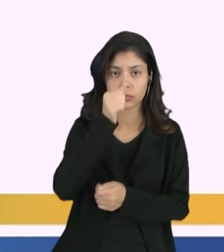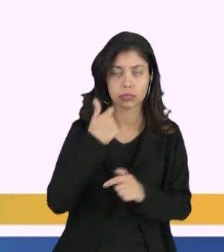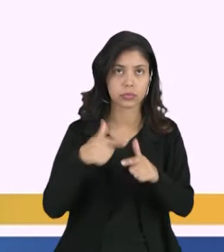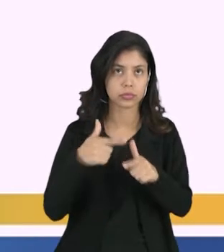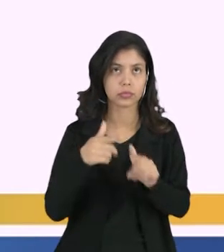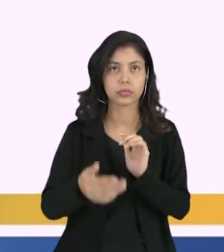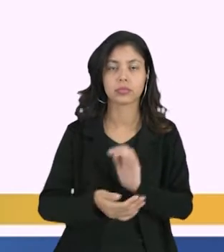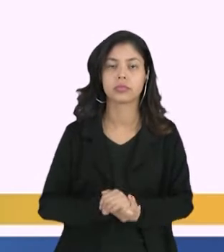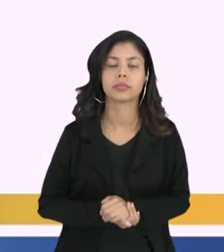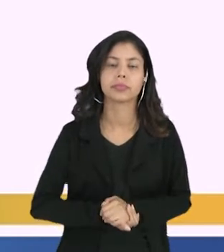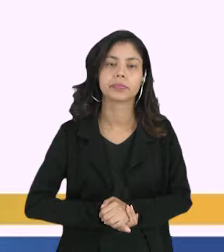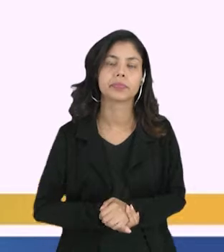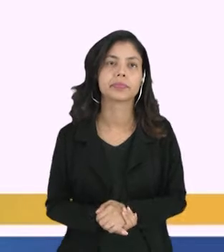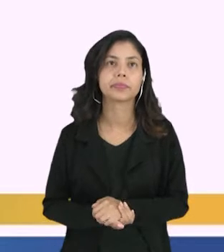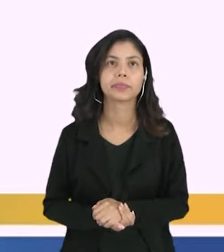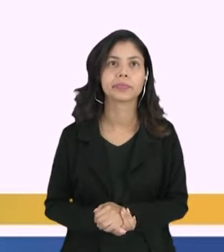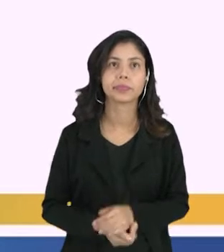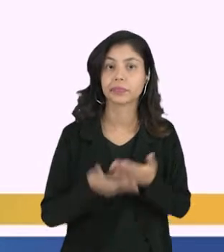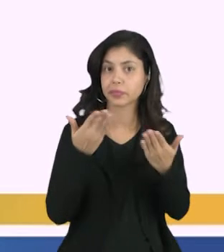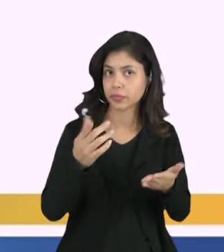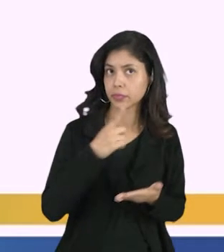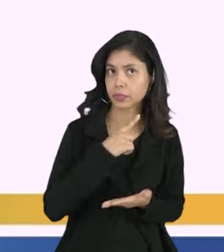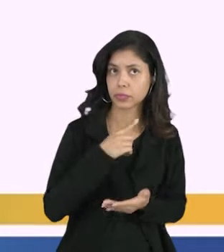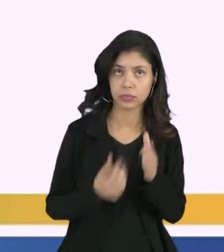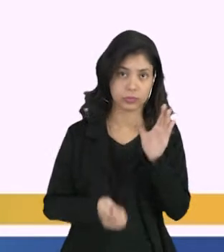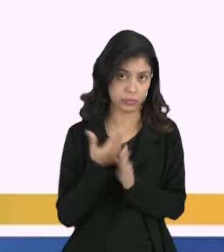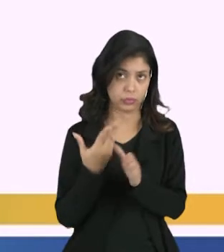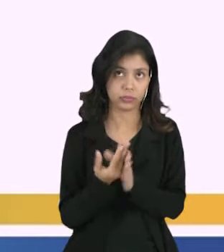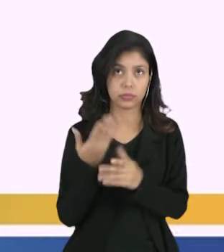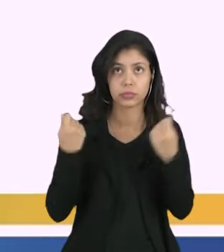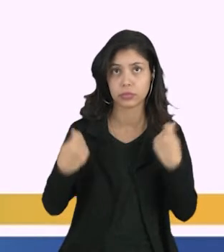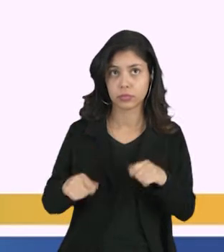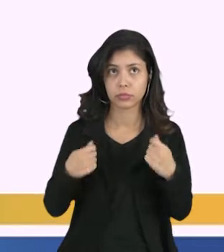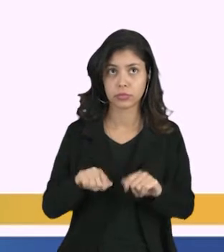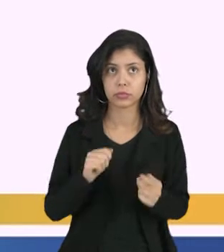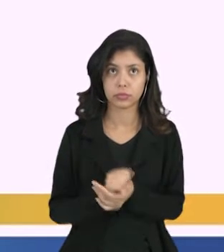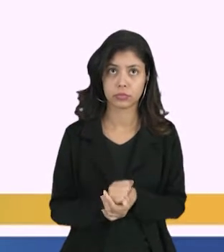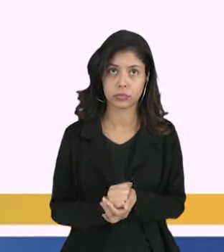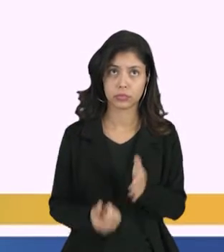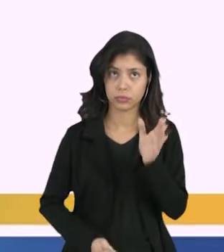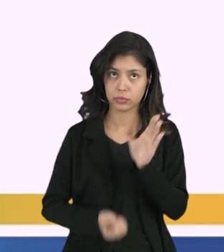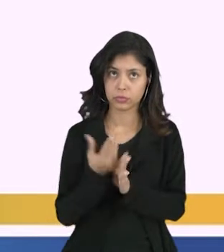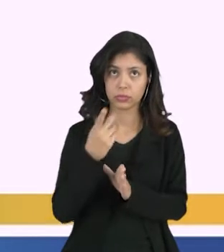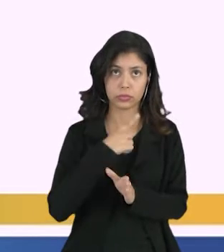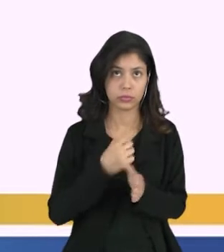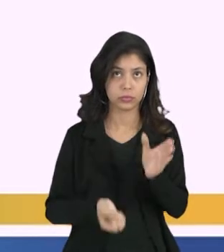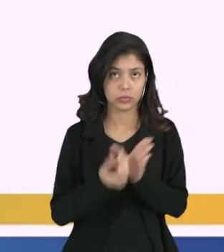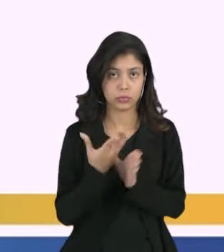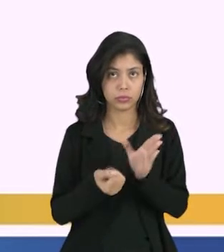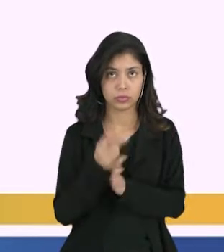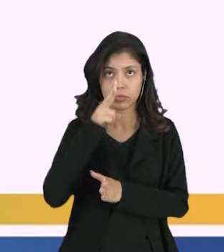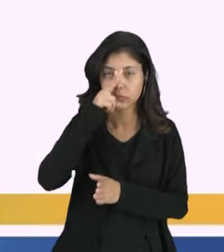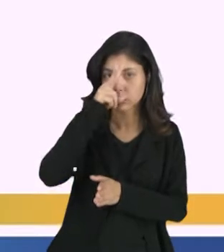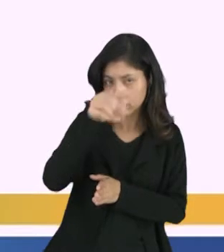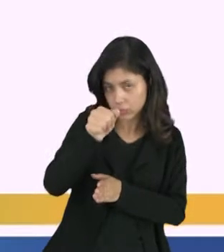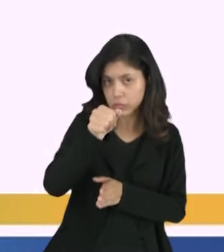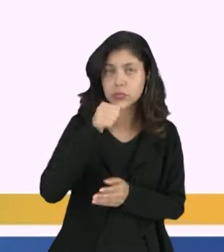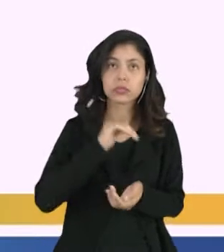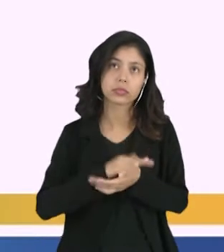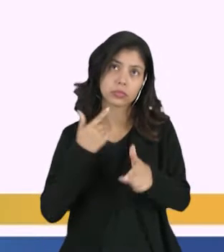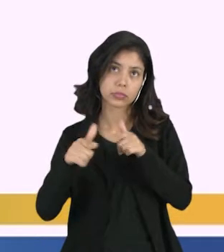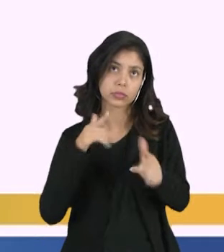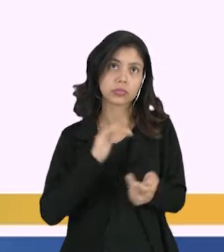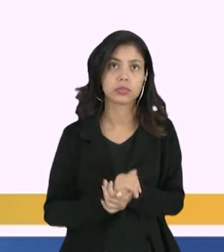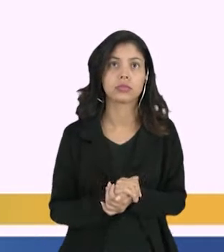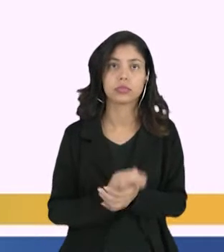de trabalho, tá? Para que haja a produção, é preciso que existam meios de produção e